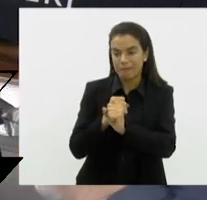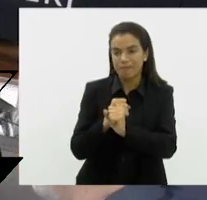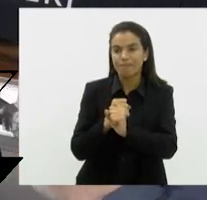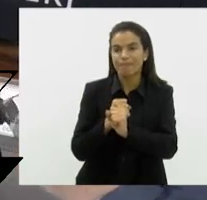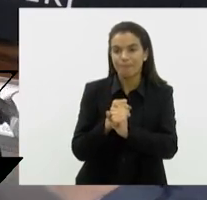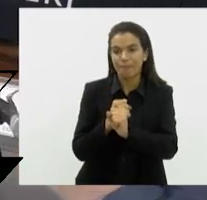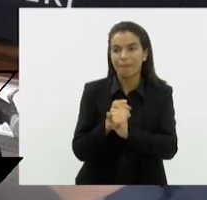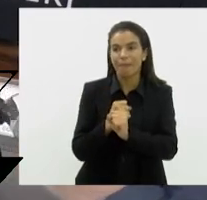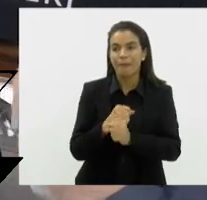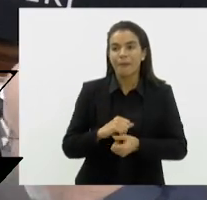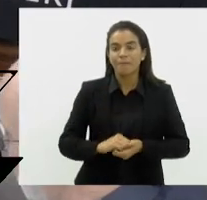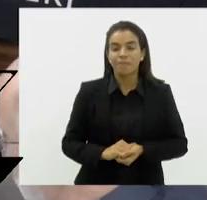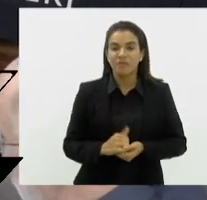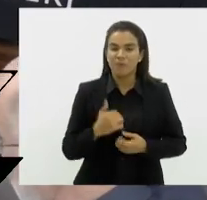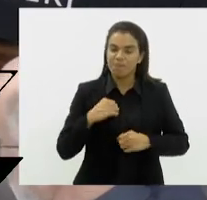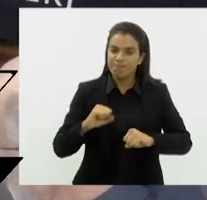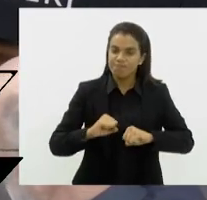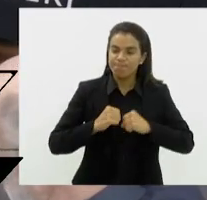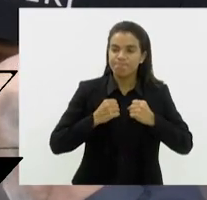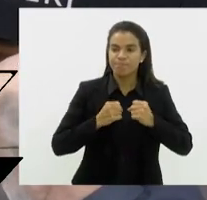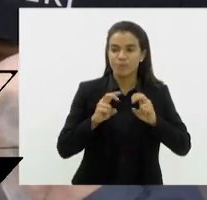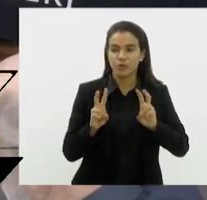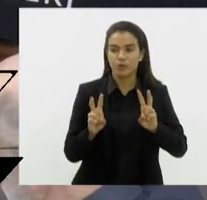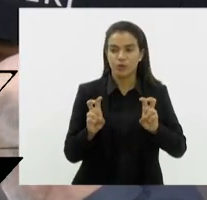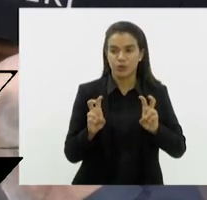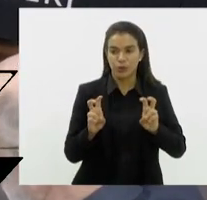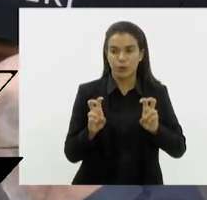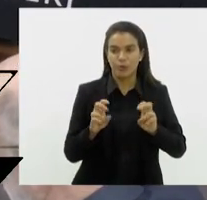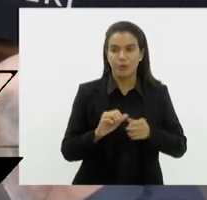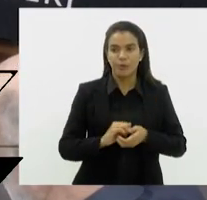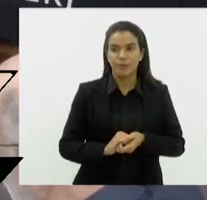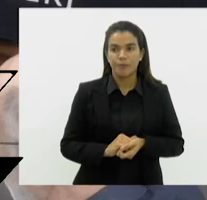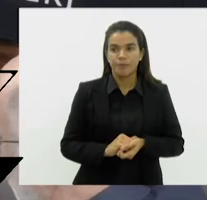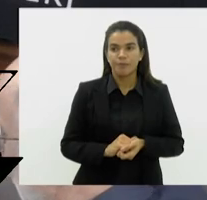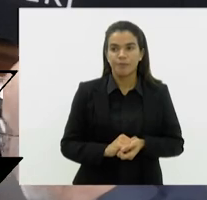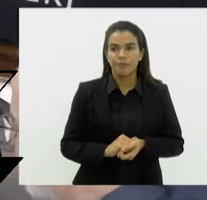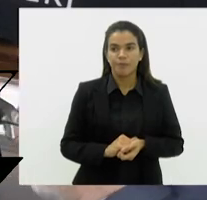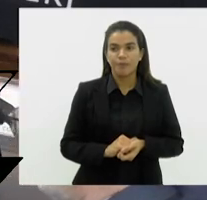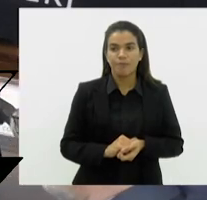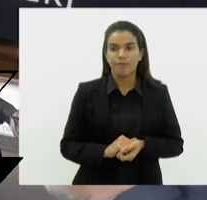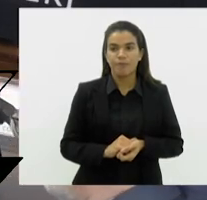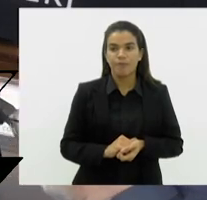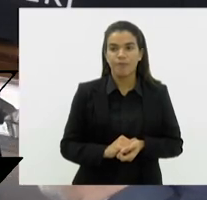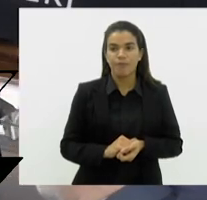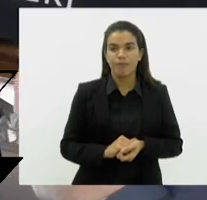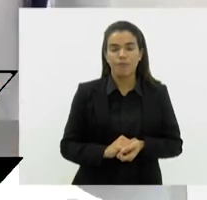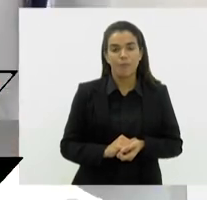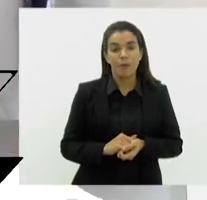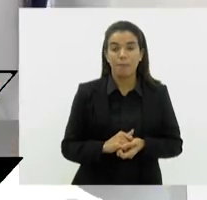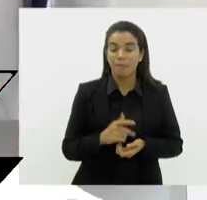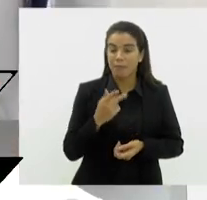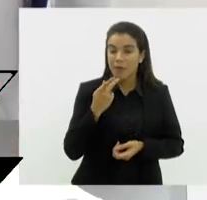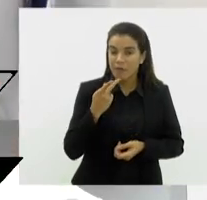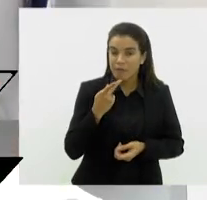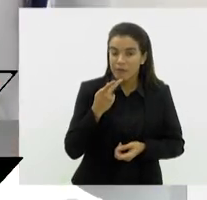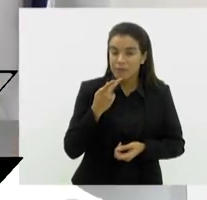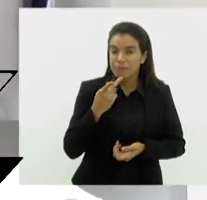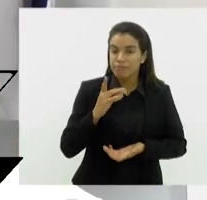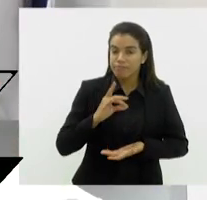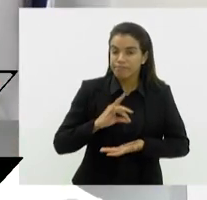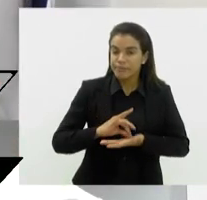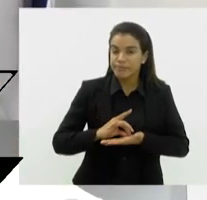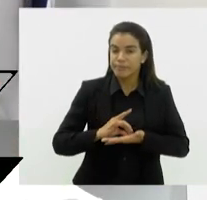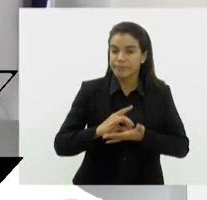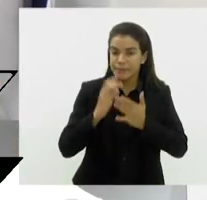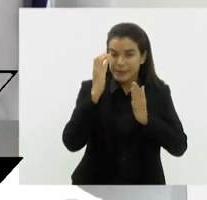até o meu repúdio quanto a isso aí, quanto a esse órgão aí. Olha, eu vou até, para ser o mais